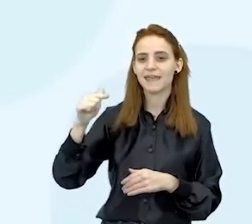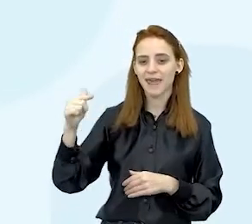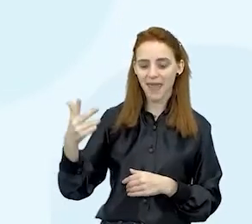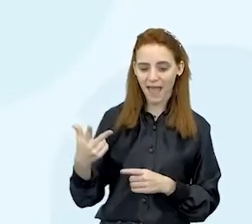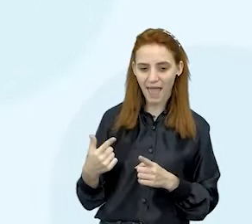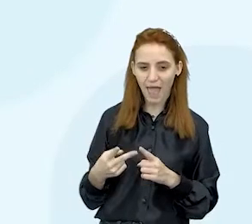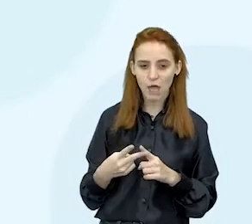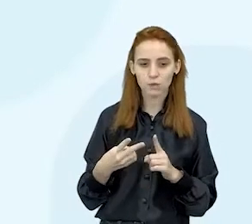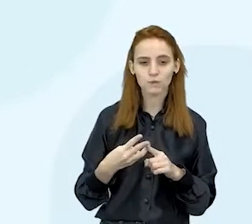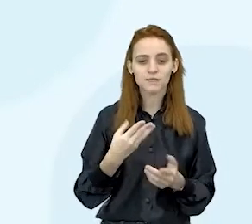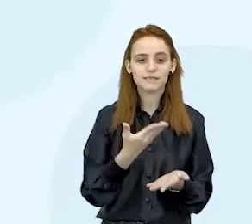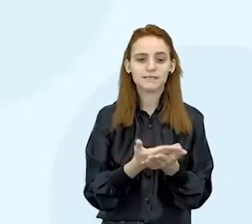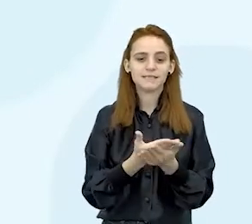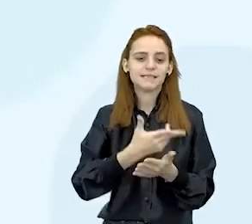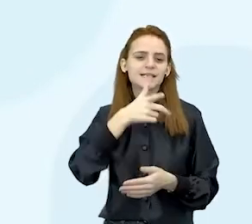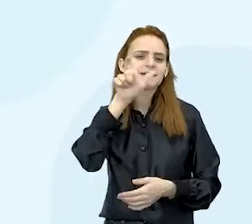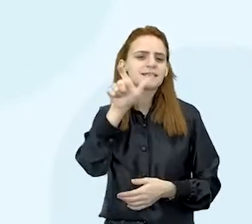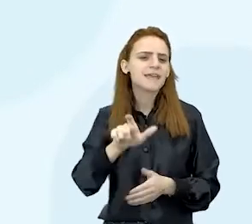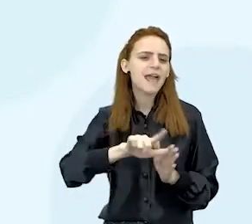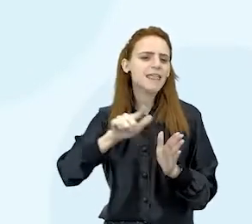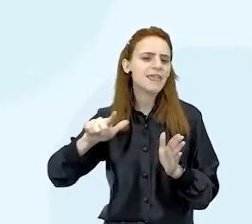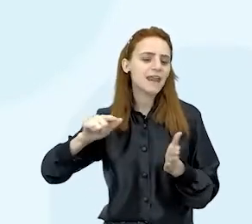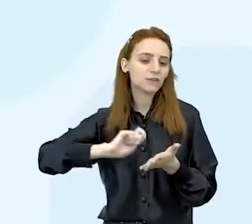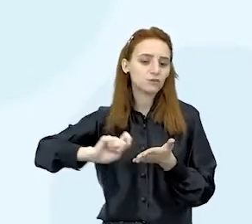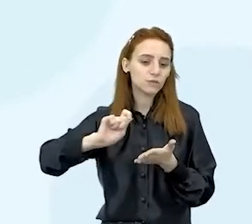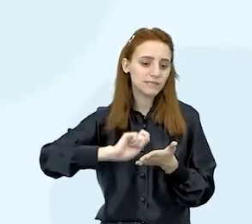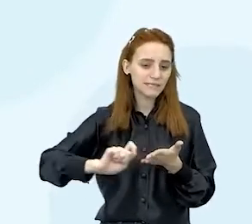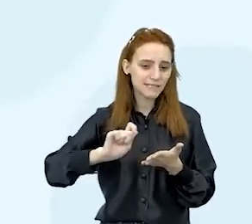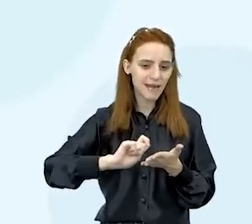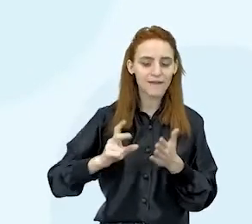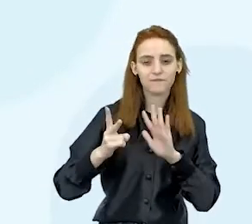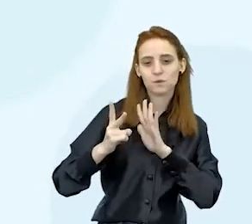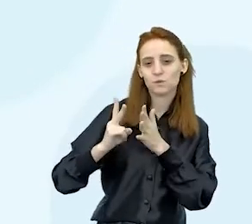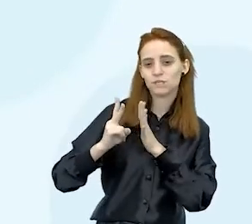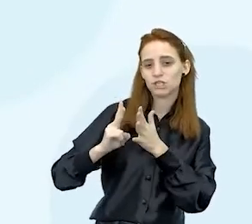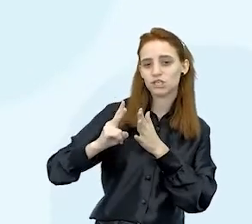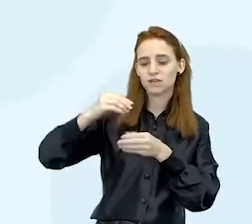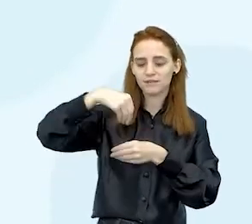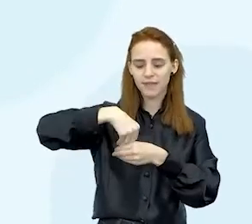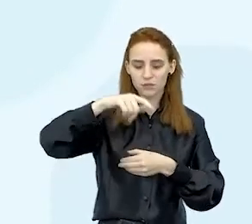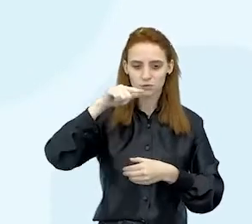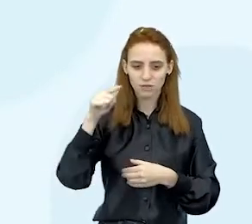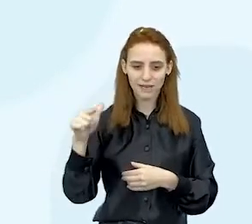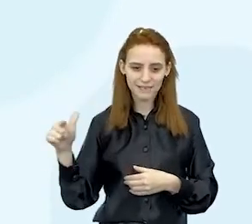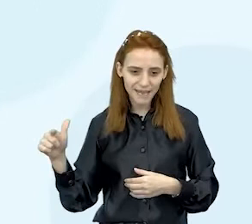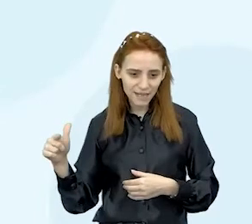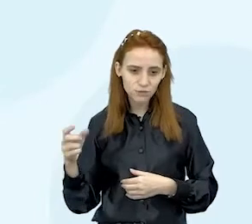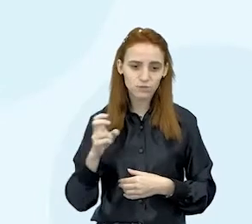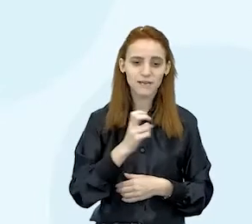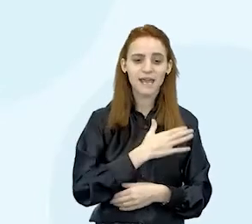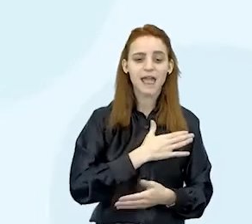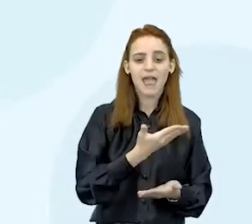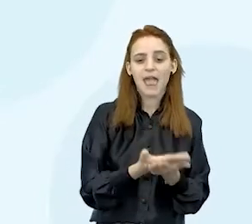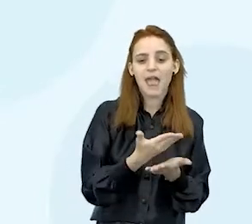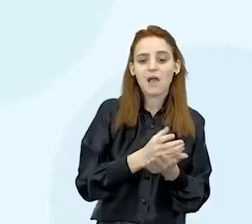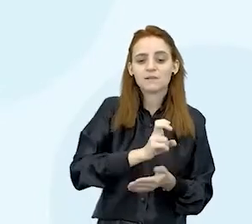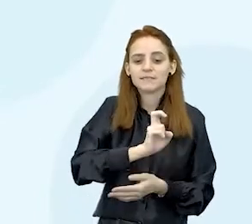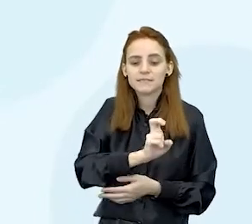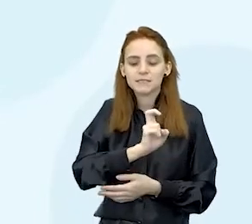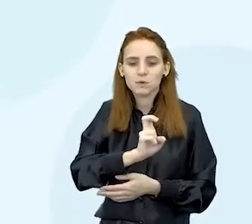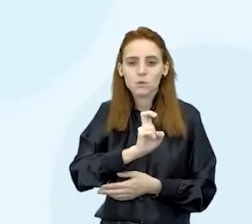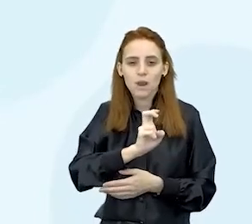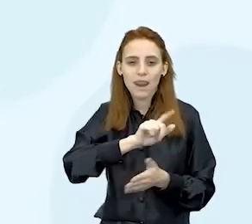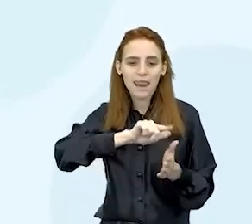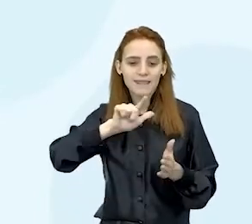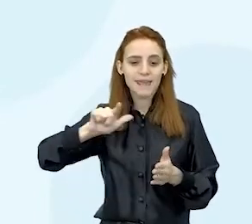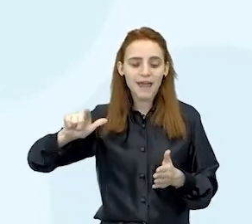nossa literatura? Aula 4. O indígena na nossa literatura. Aula 5. A literatura afro-brasileira. Aula